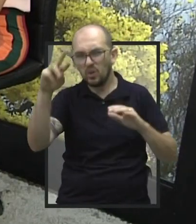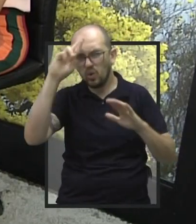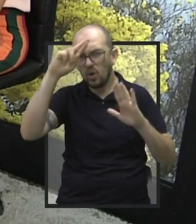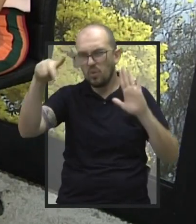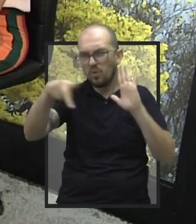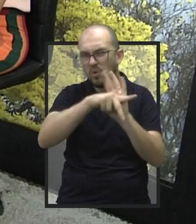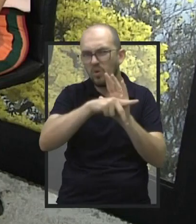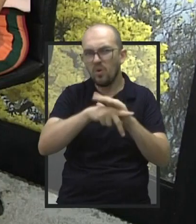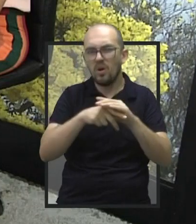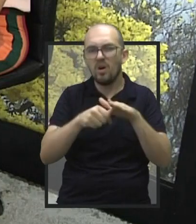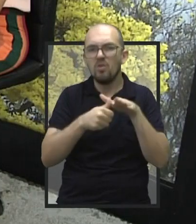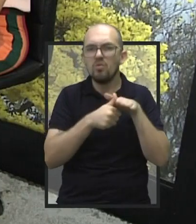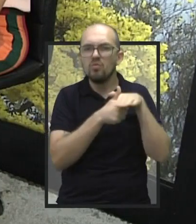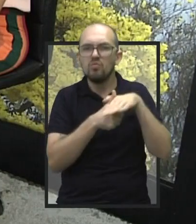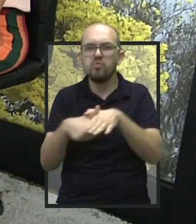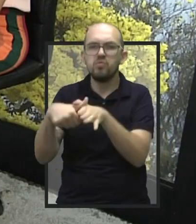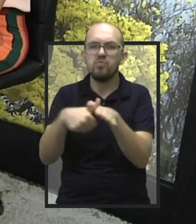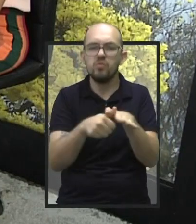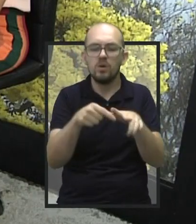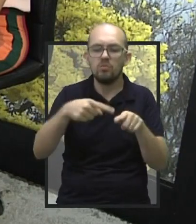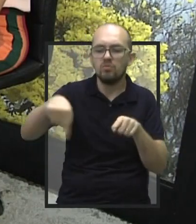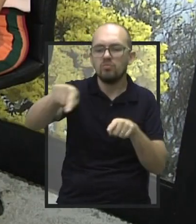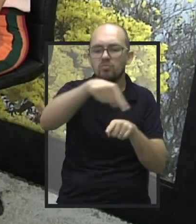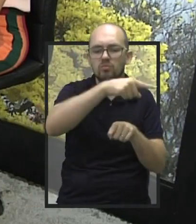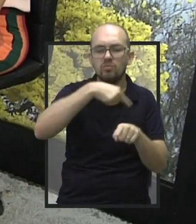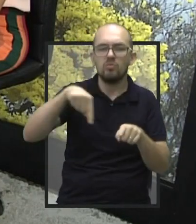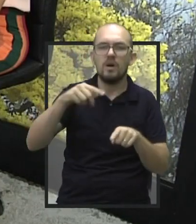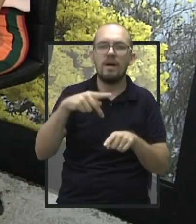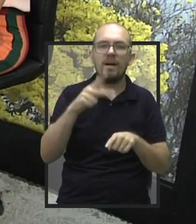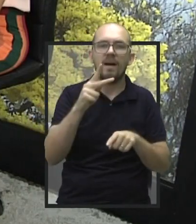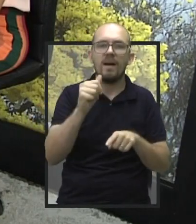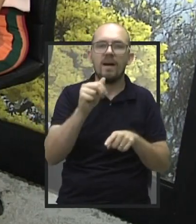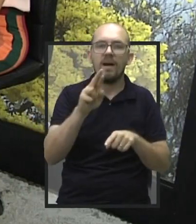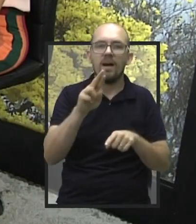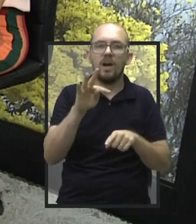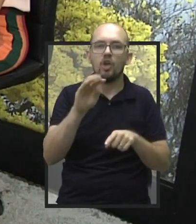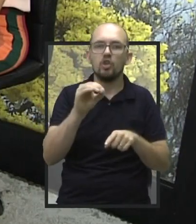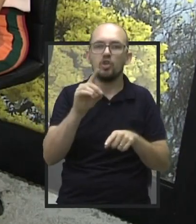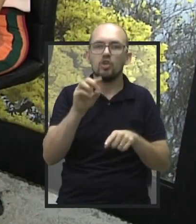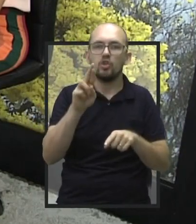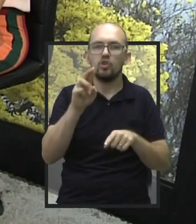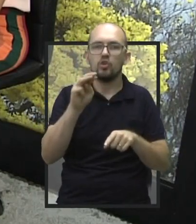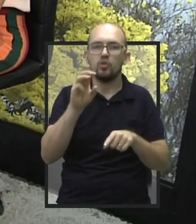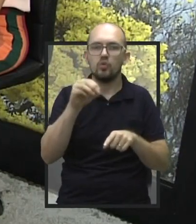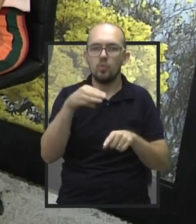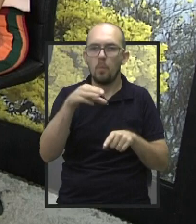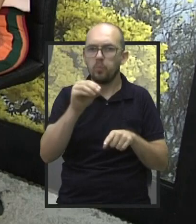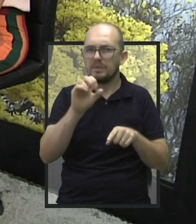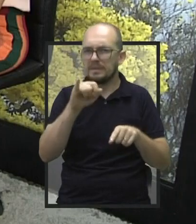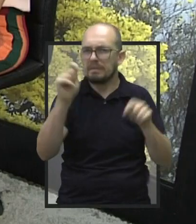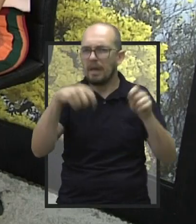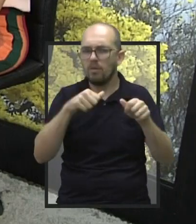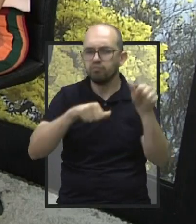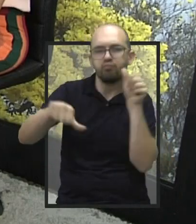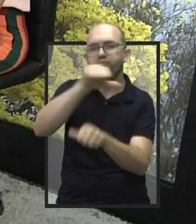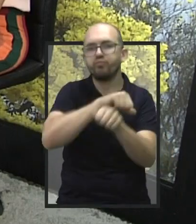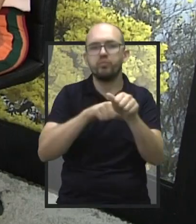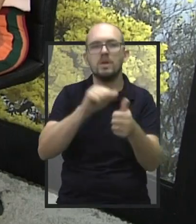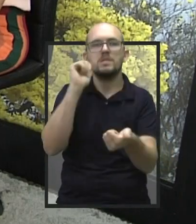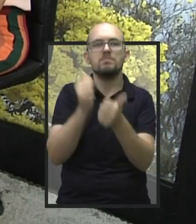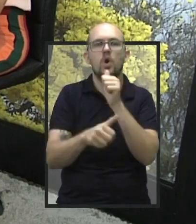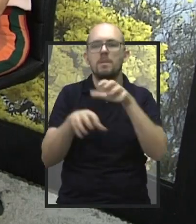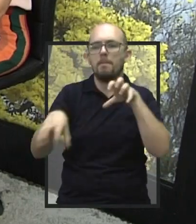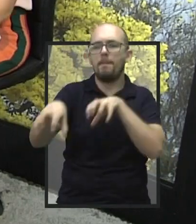e se é possível elaborar um projeto para a construção de um complexo esportivo ali no local. Como é que a senhora idealiza